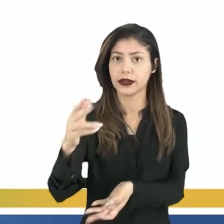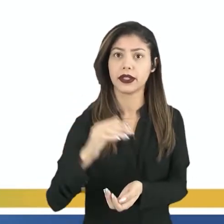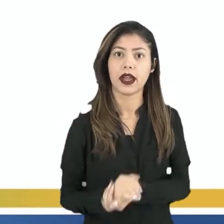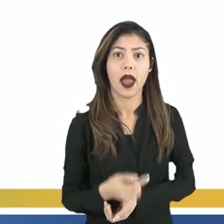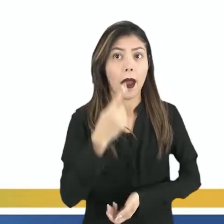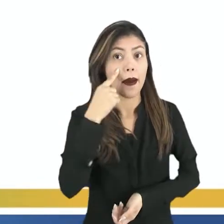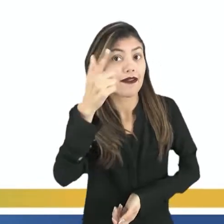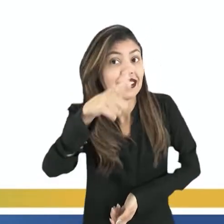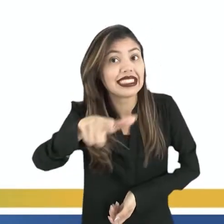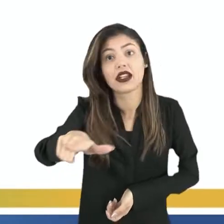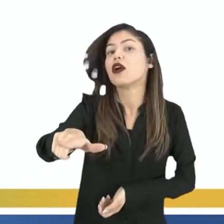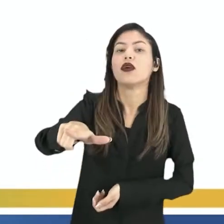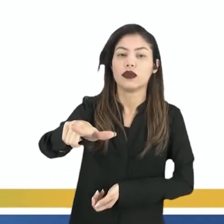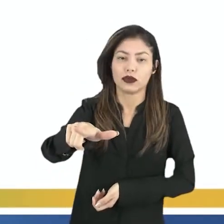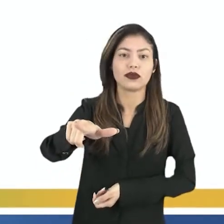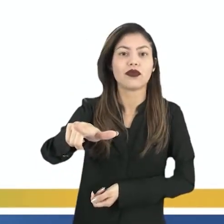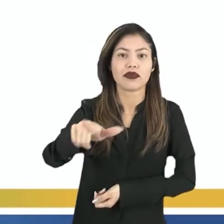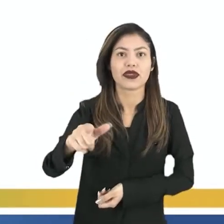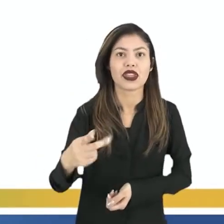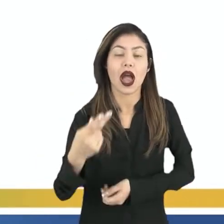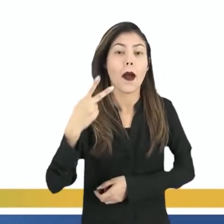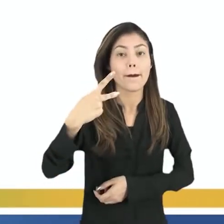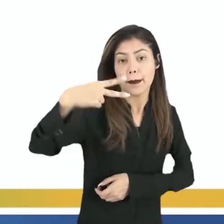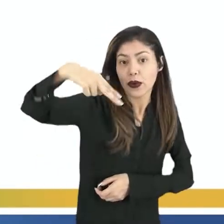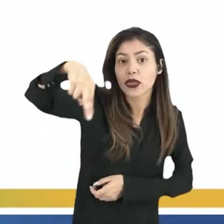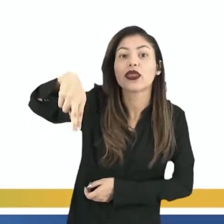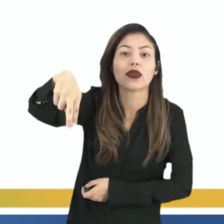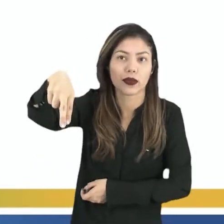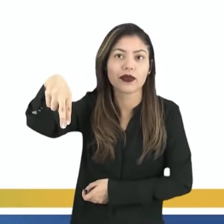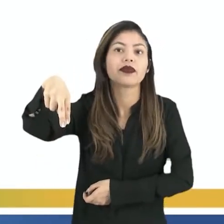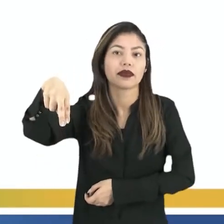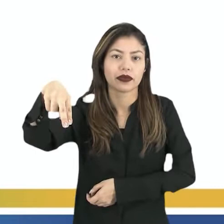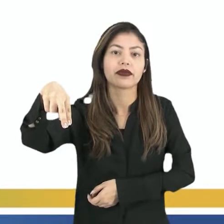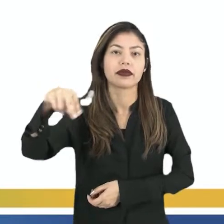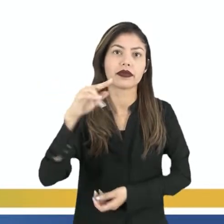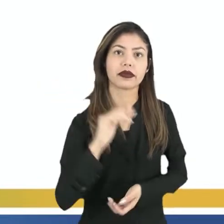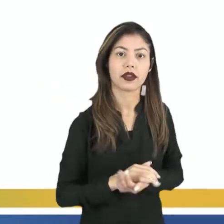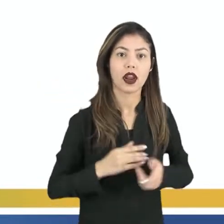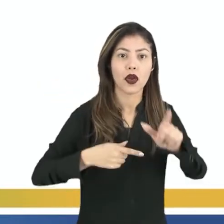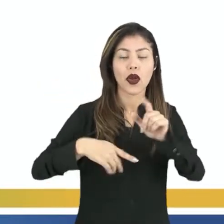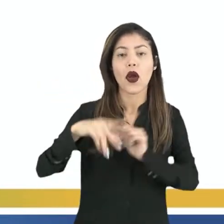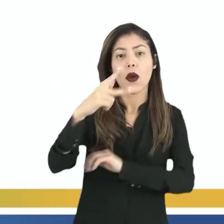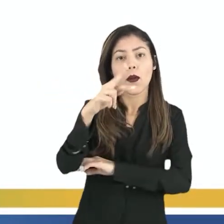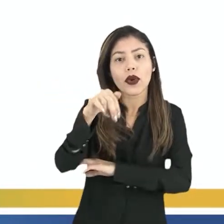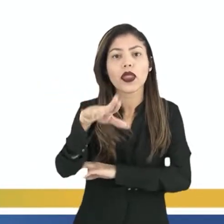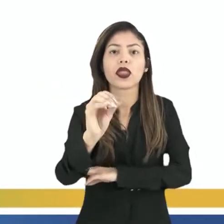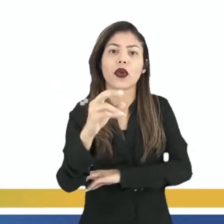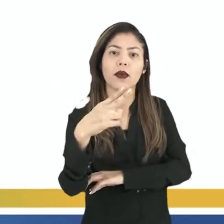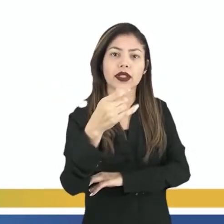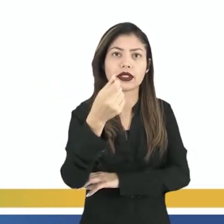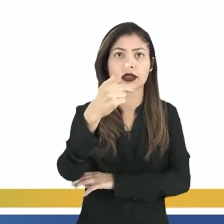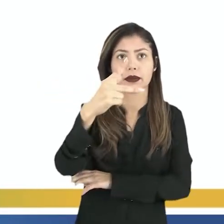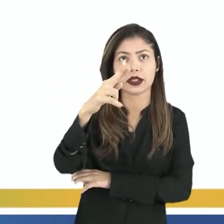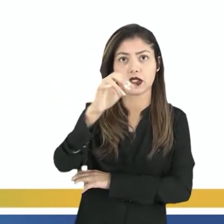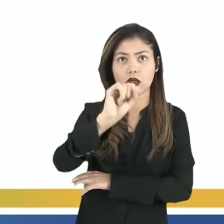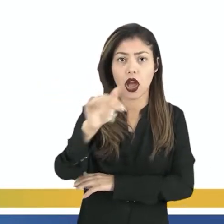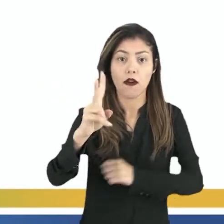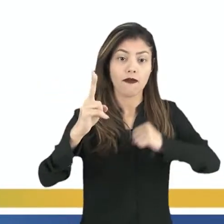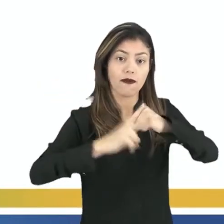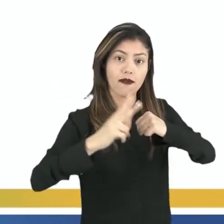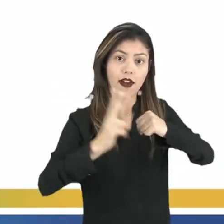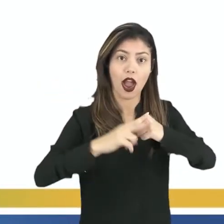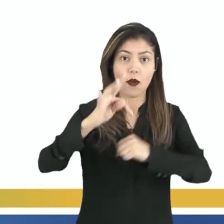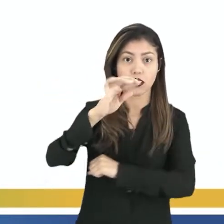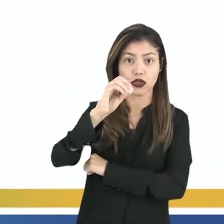vamos revisar um pouquinho sobre os nossos pronomes, ou os personal pronouns, os pronomes pessoais, e também sobre o verbo to